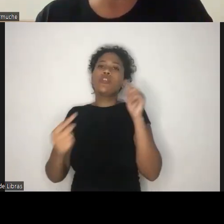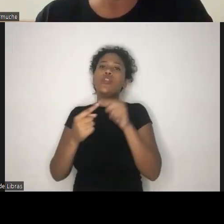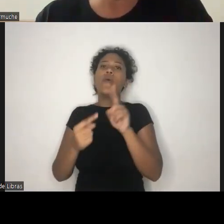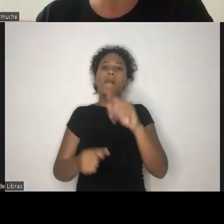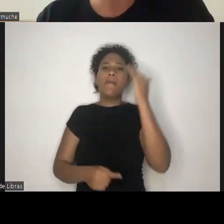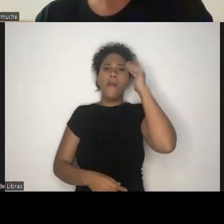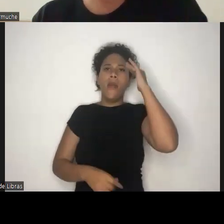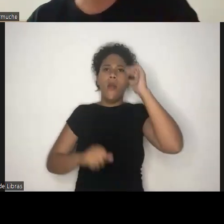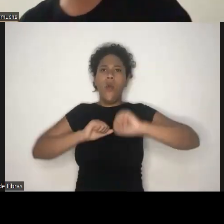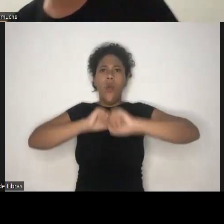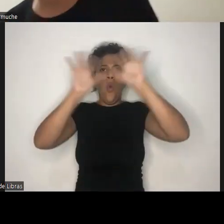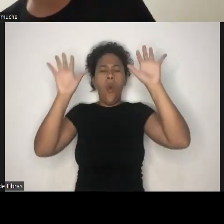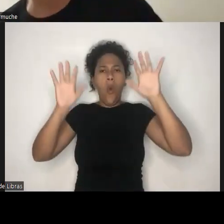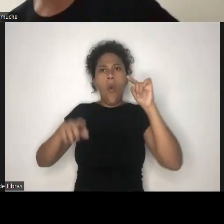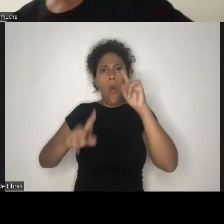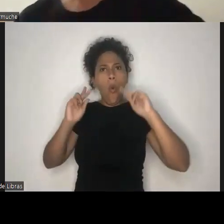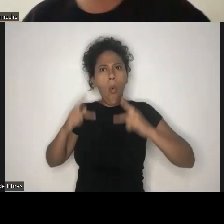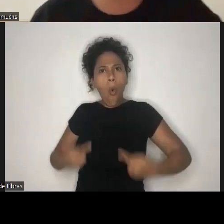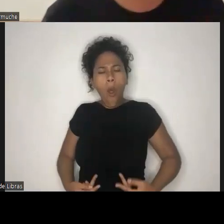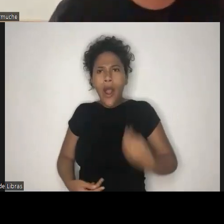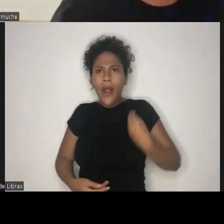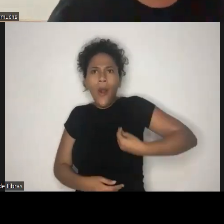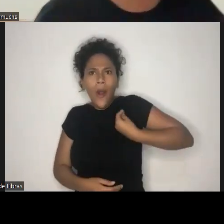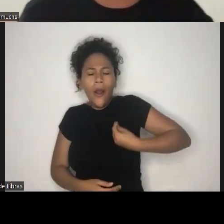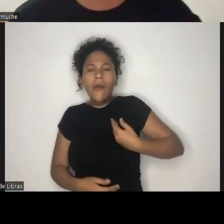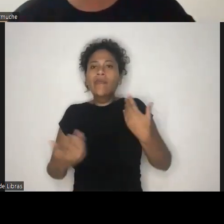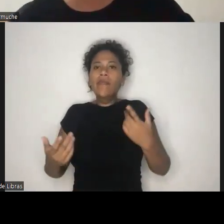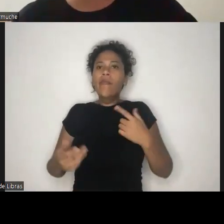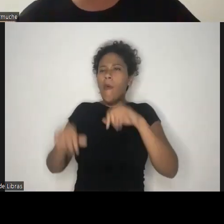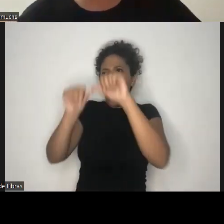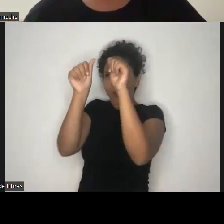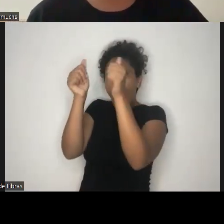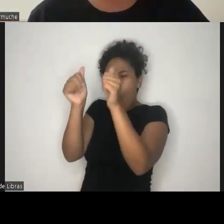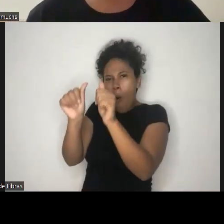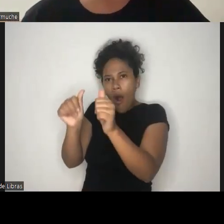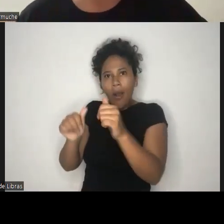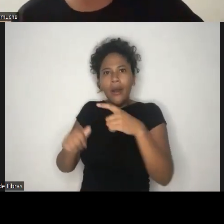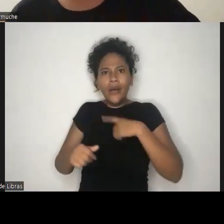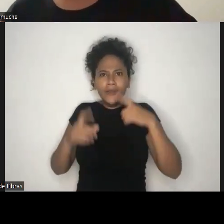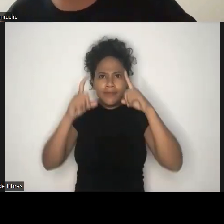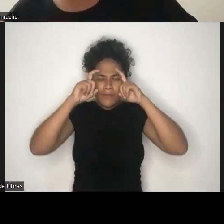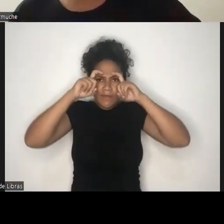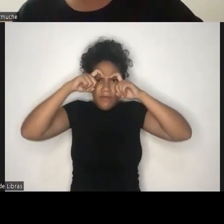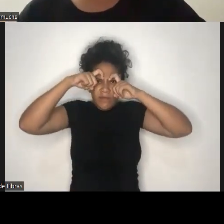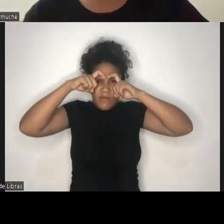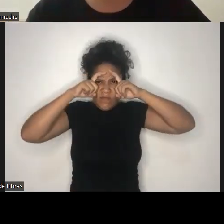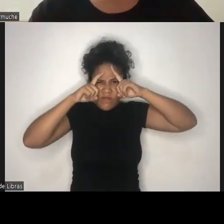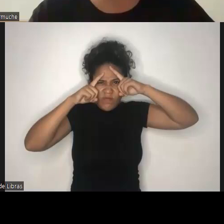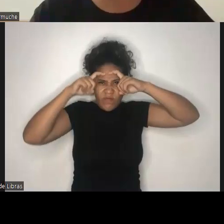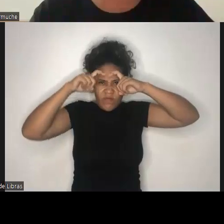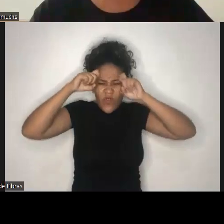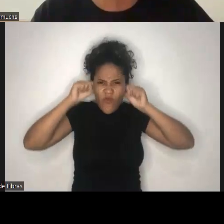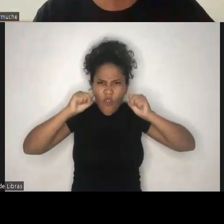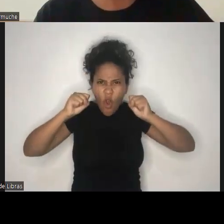a figura humana e a existência Então essas esculturas começaram a ter uma expressão mais mais forte né uma